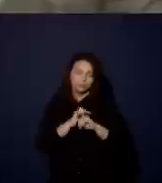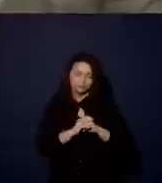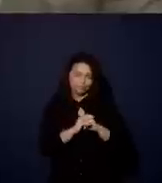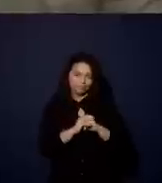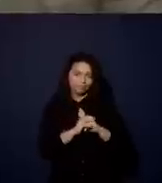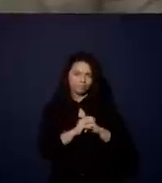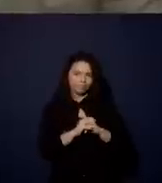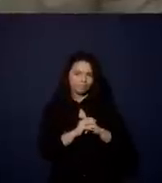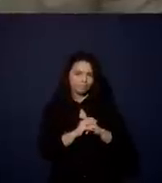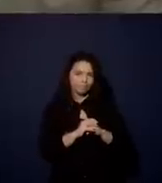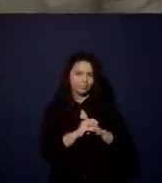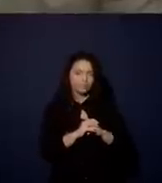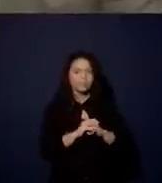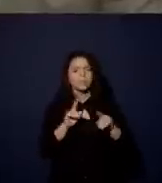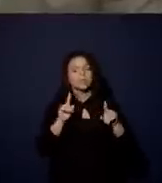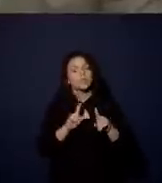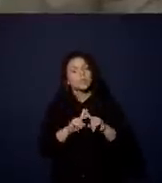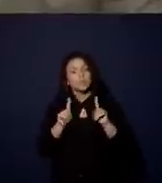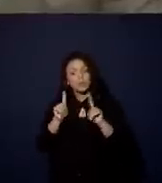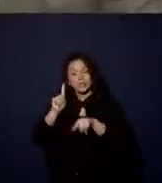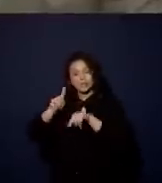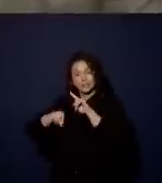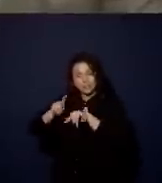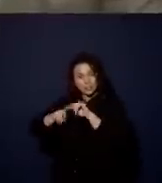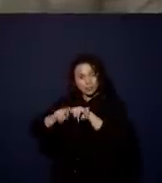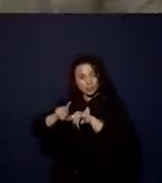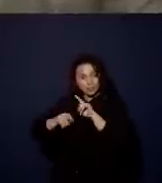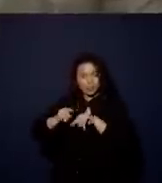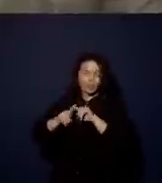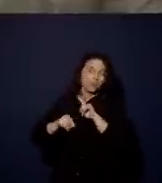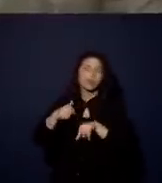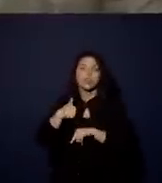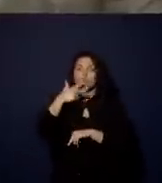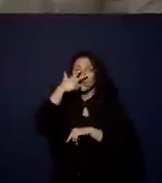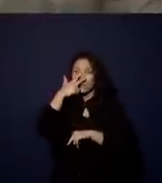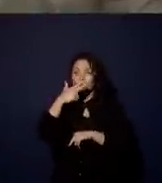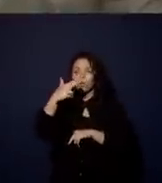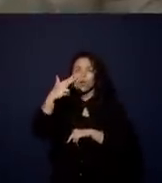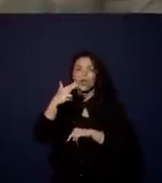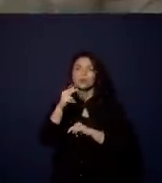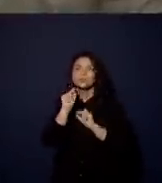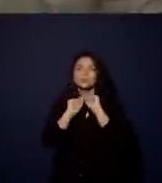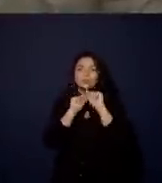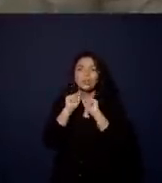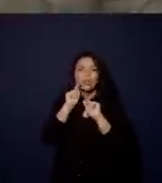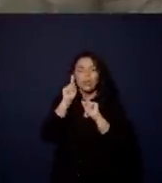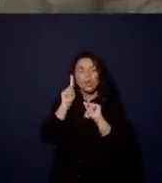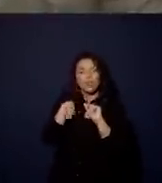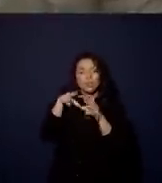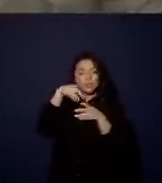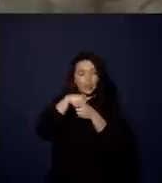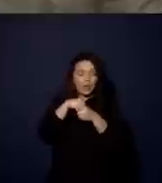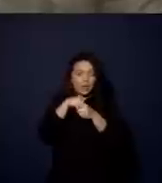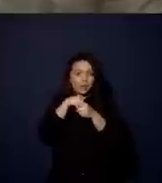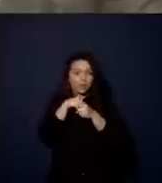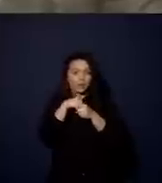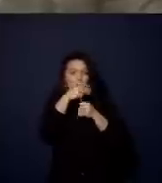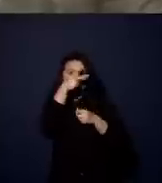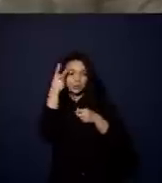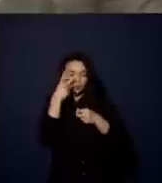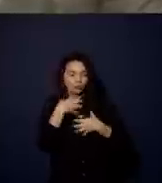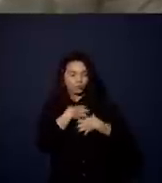na categoria de que eu chamo serviços acho que vale essa visão de ecossistema também aqui que